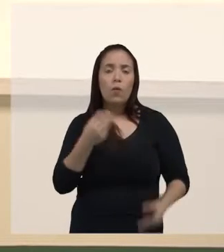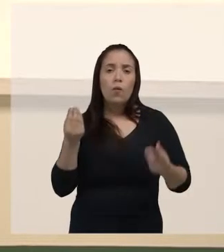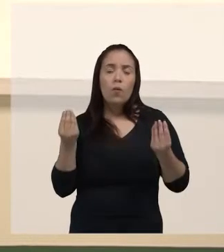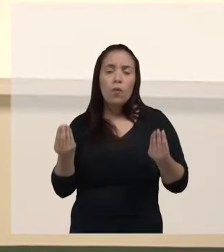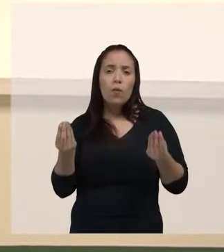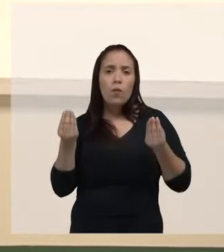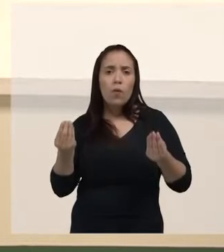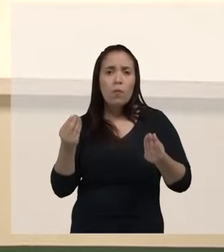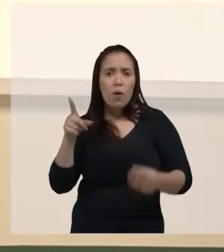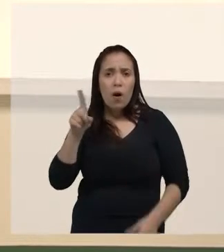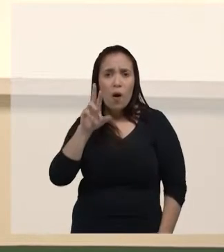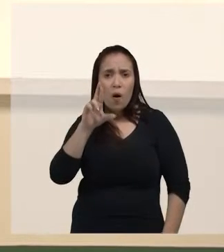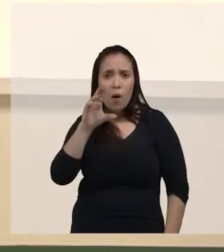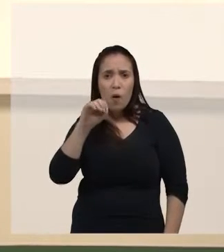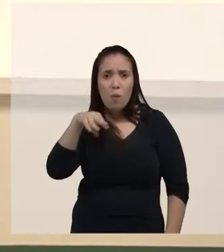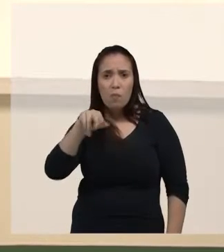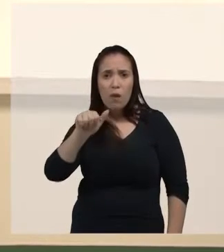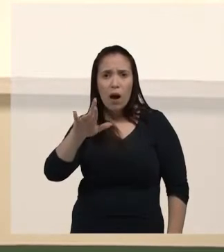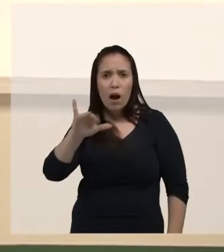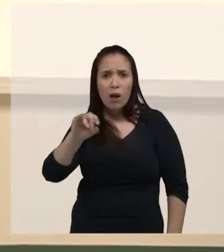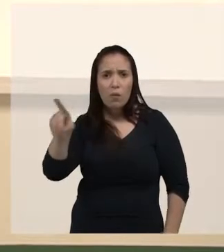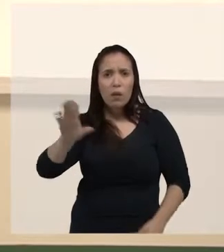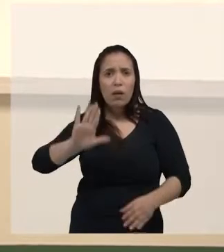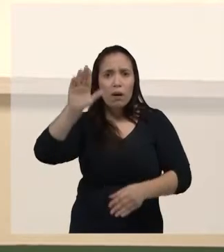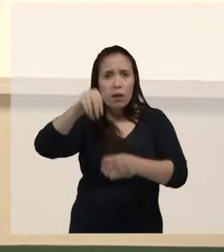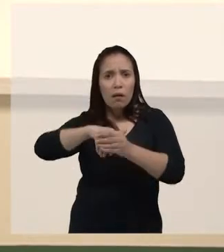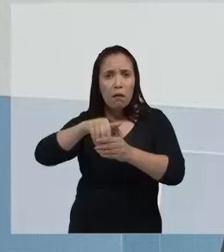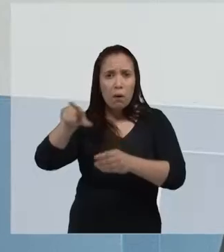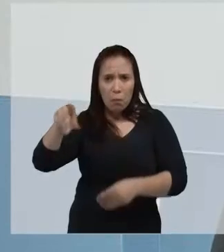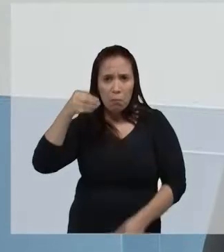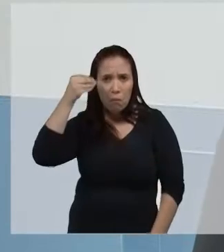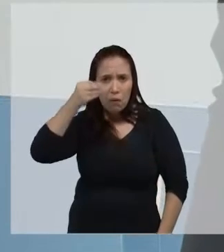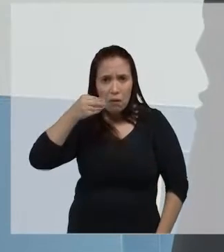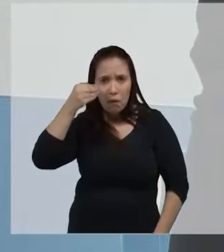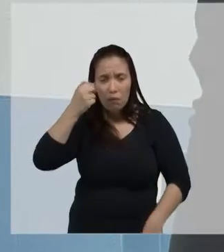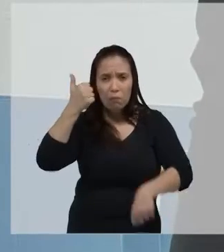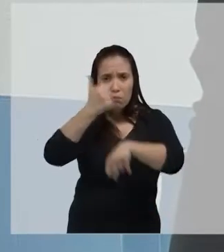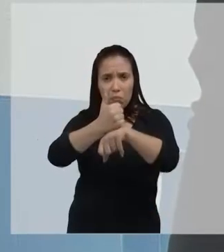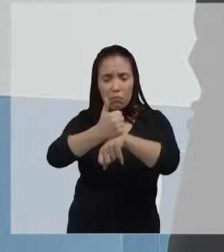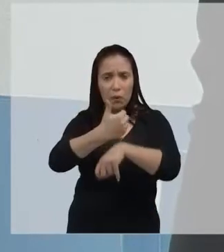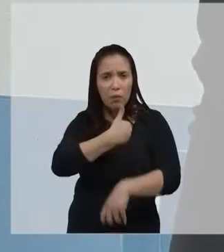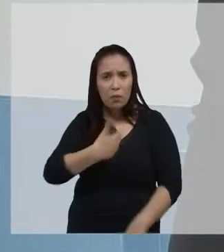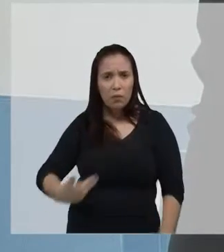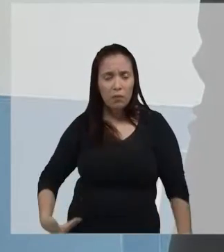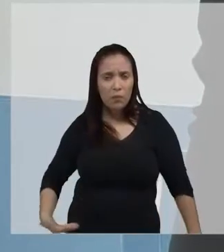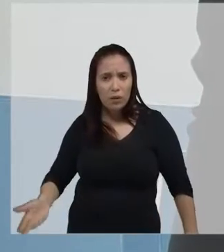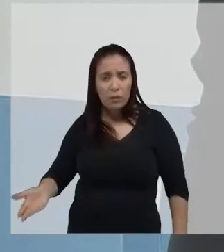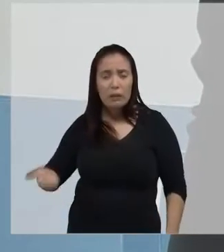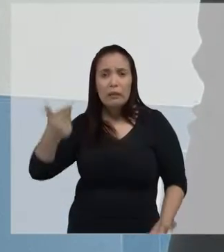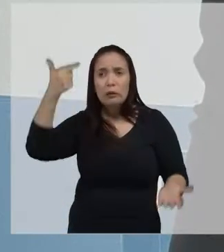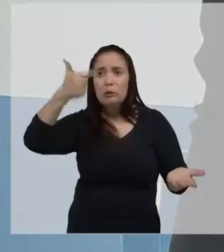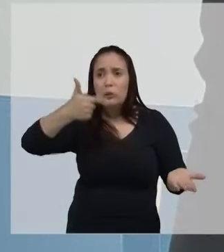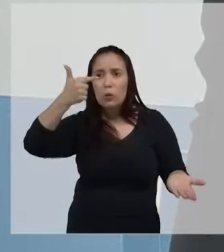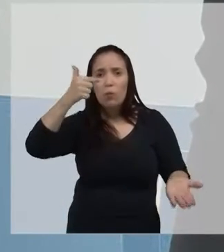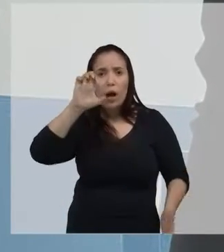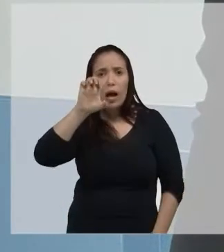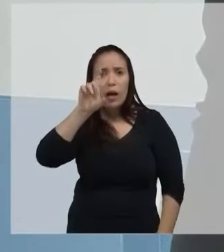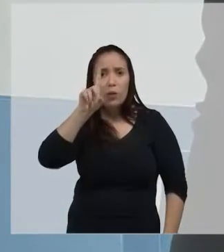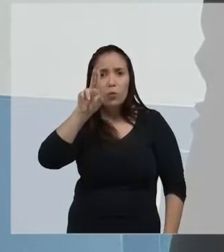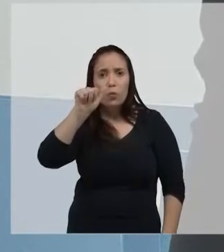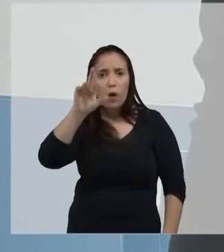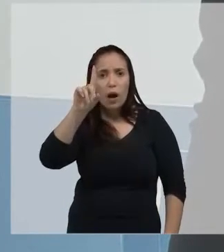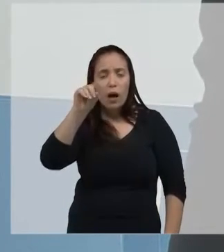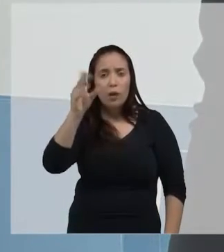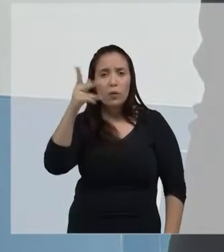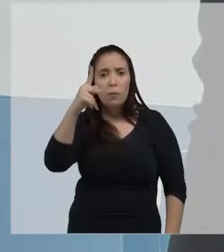você vai botar Romário? Qual a experiência que o Romário tem para governar o Rio de Janeiro, Luiz? E em segundo colocado, Eduardo